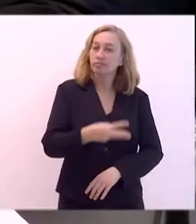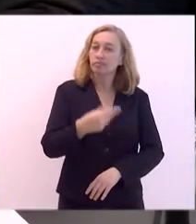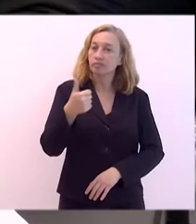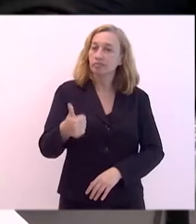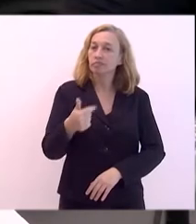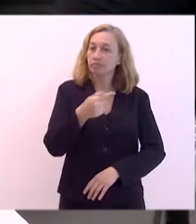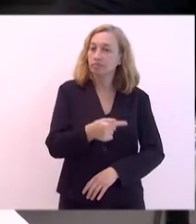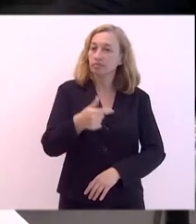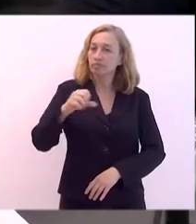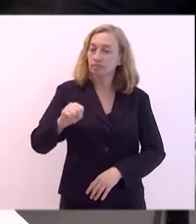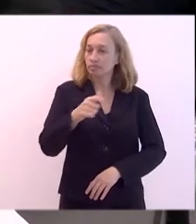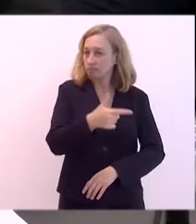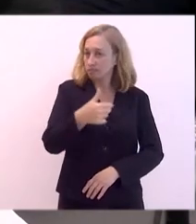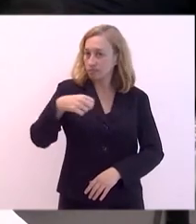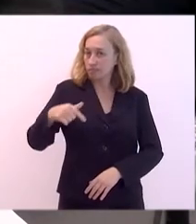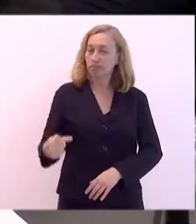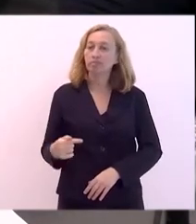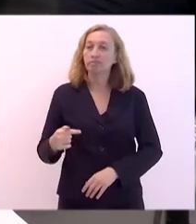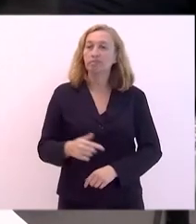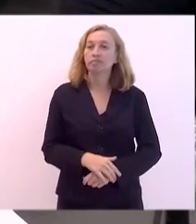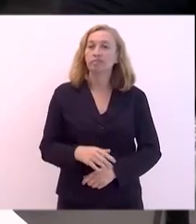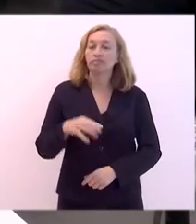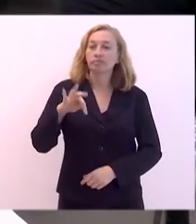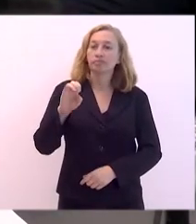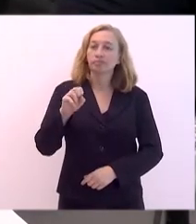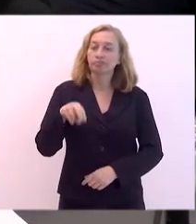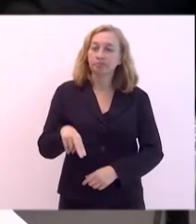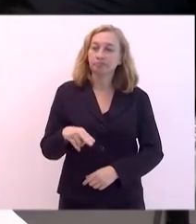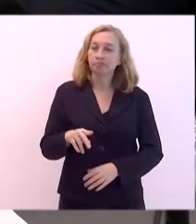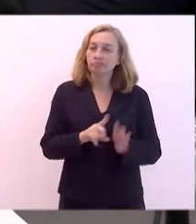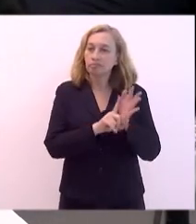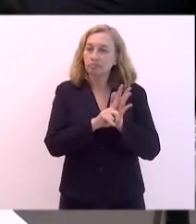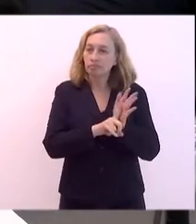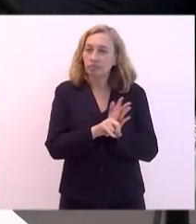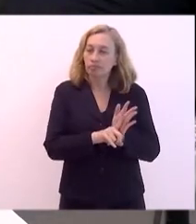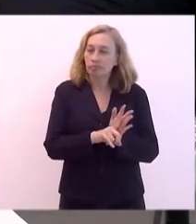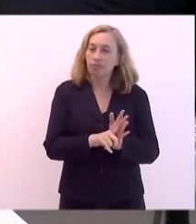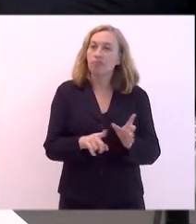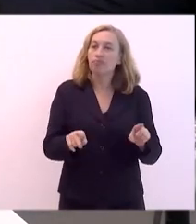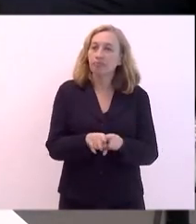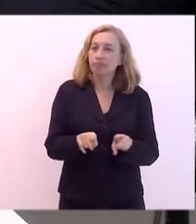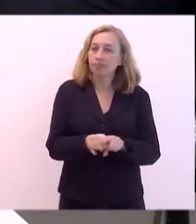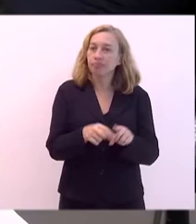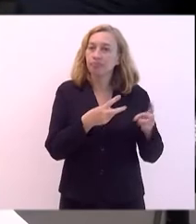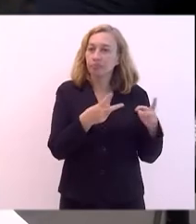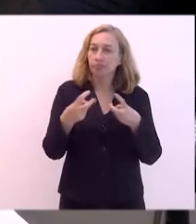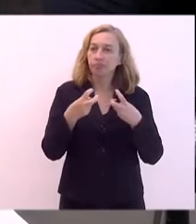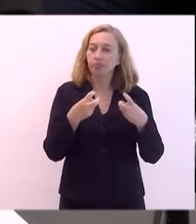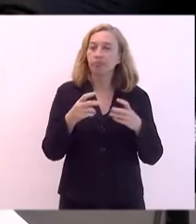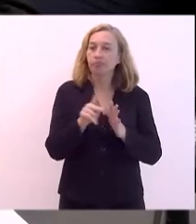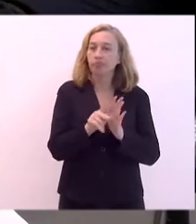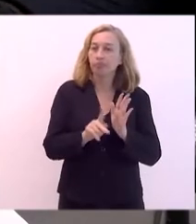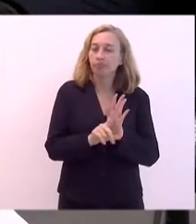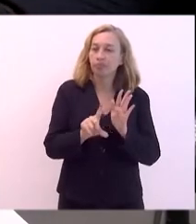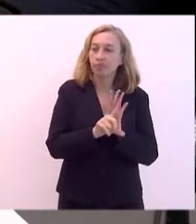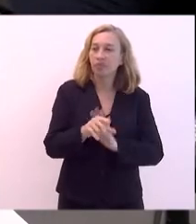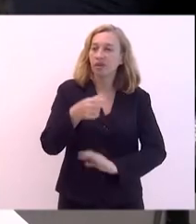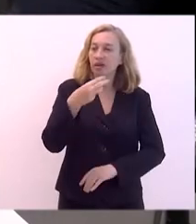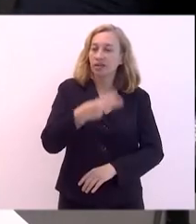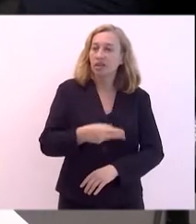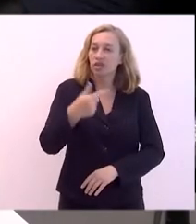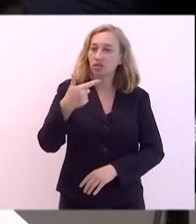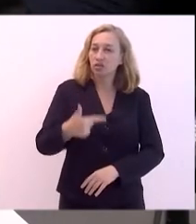de 2017, de autoria do deputado Milton Rangel, que ao examinar, leve em conta também. O projeto de lei